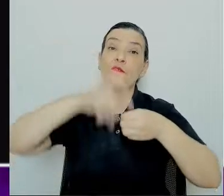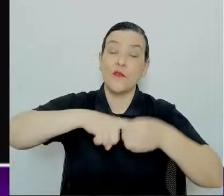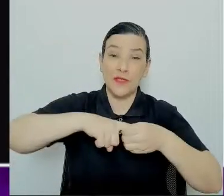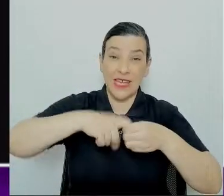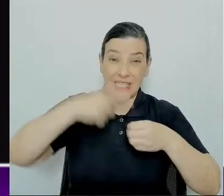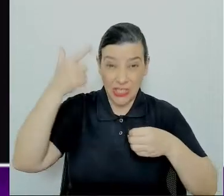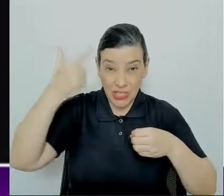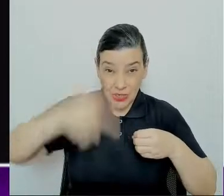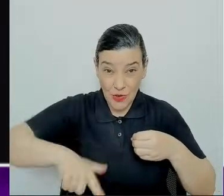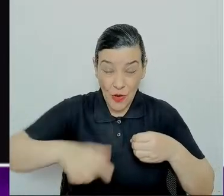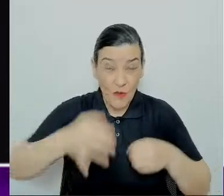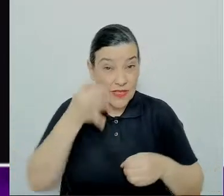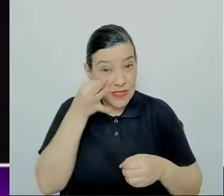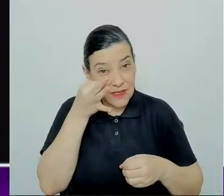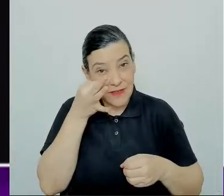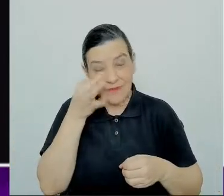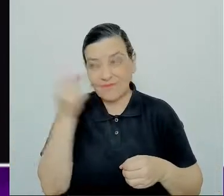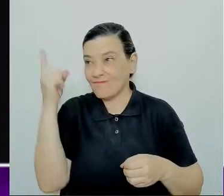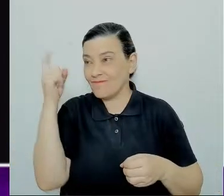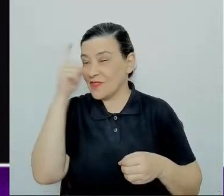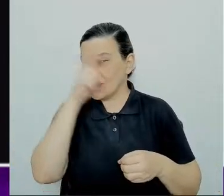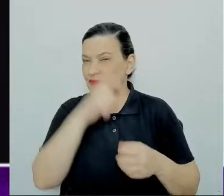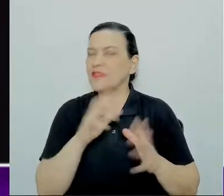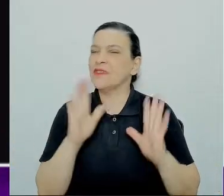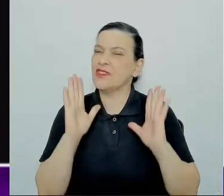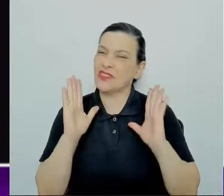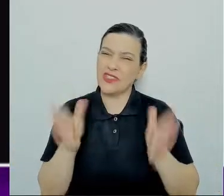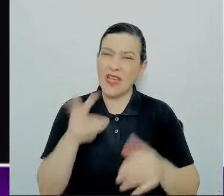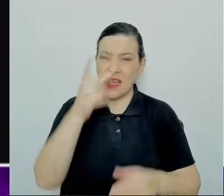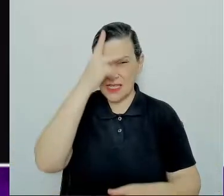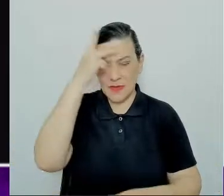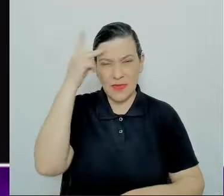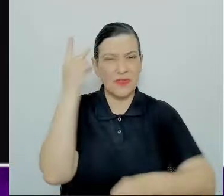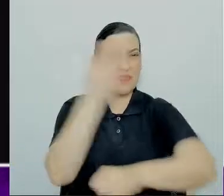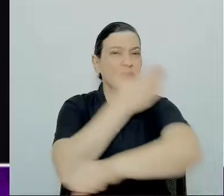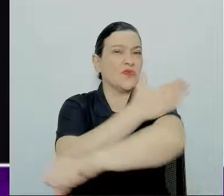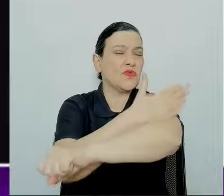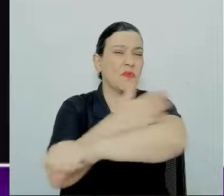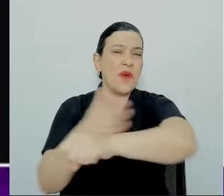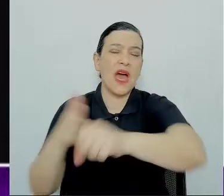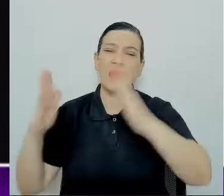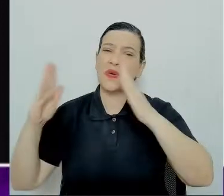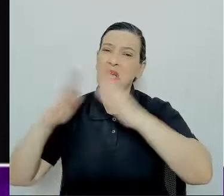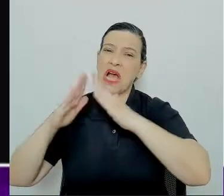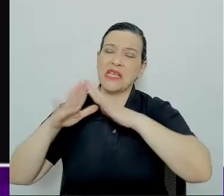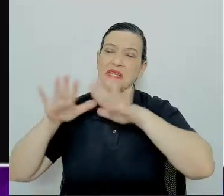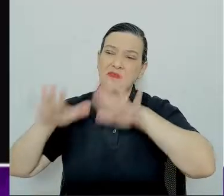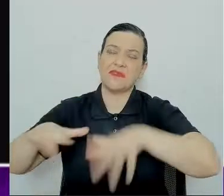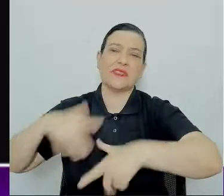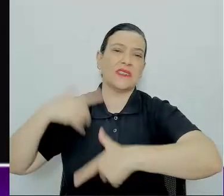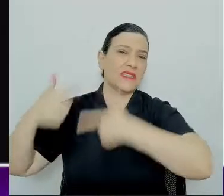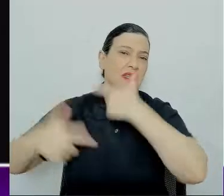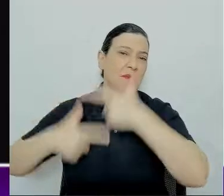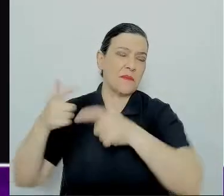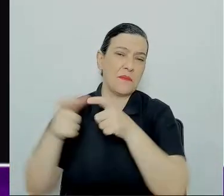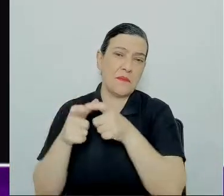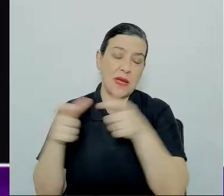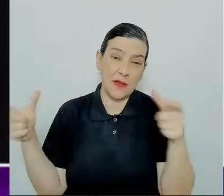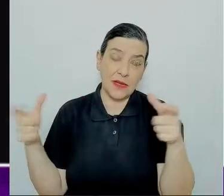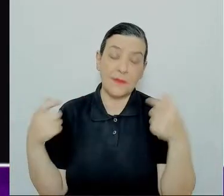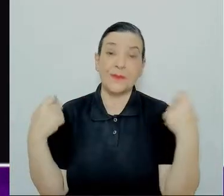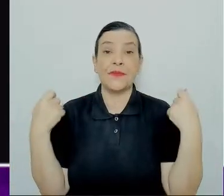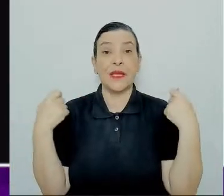a trabalhar em escritórios. As pessoas já se habituaram a trabalhar de casa, a maioria delas, pelo menos. Então, nós